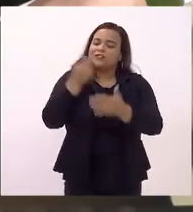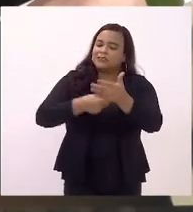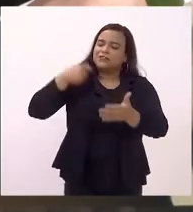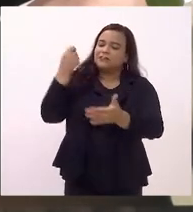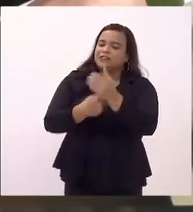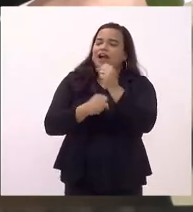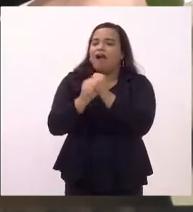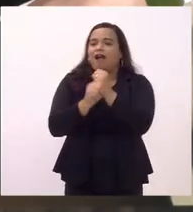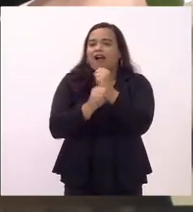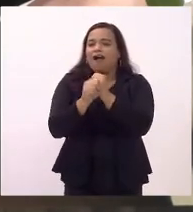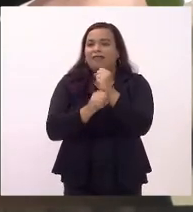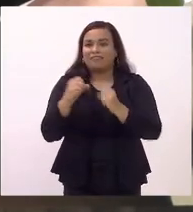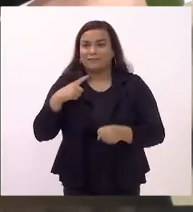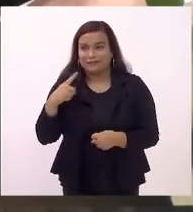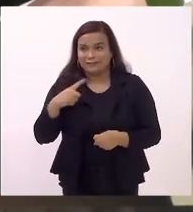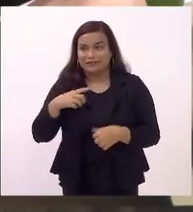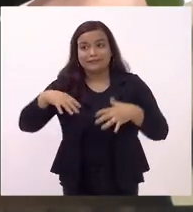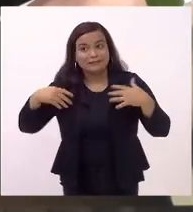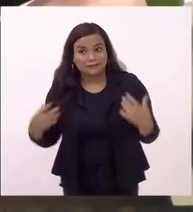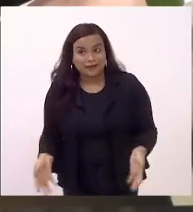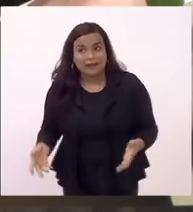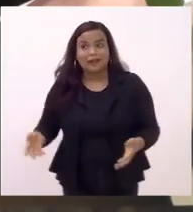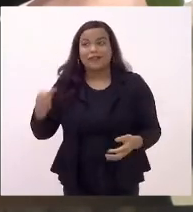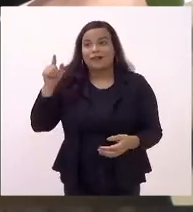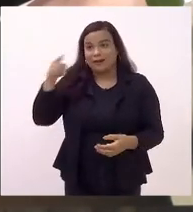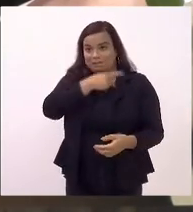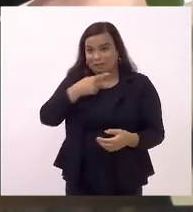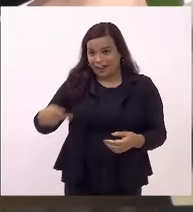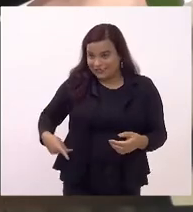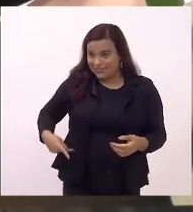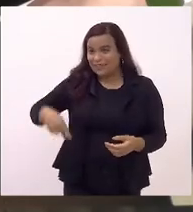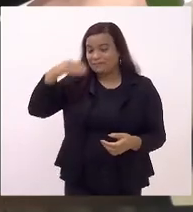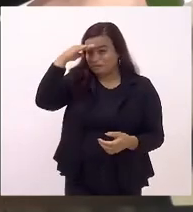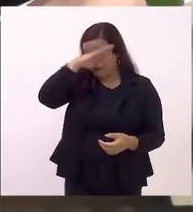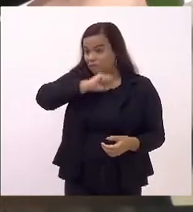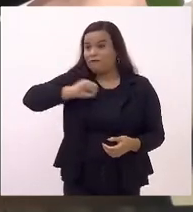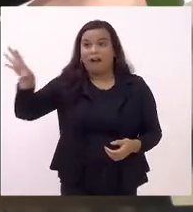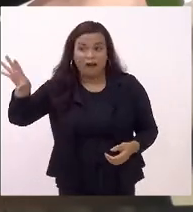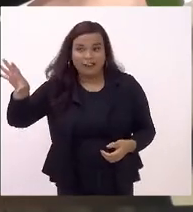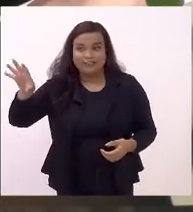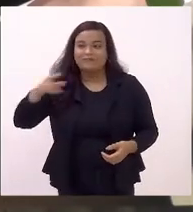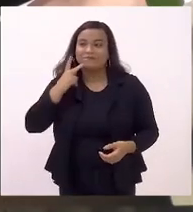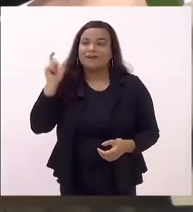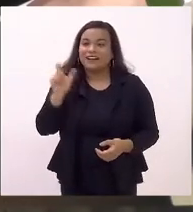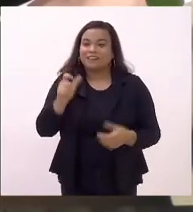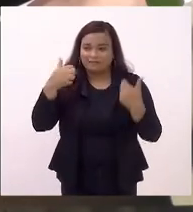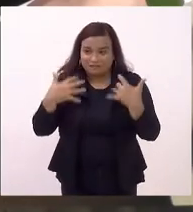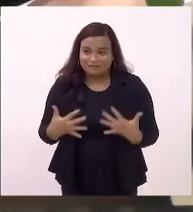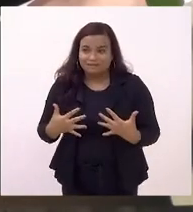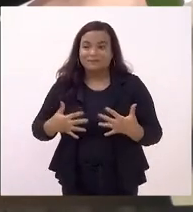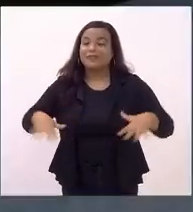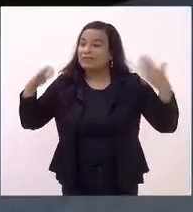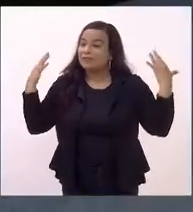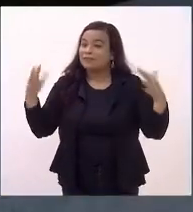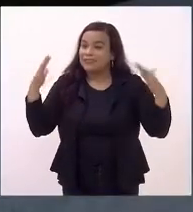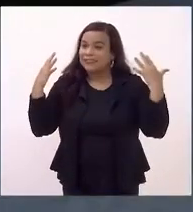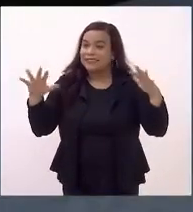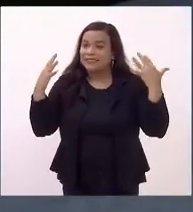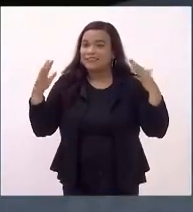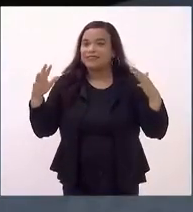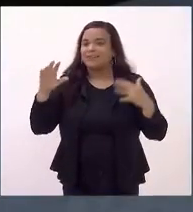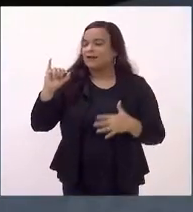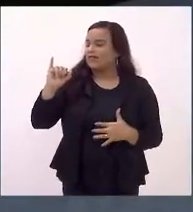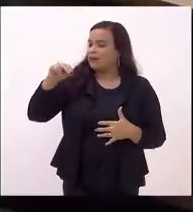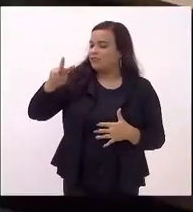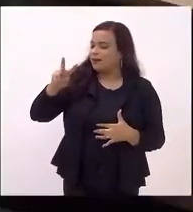anos. Então, fora Bolsonaro, essa é a nossa palavra de ordem, e viva